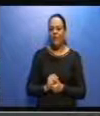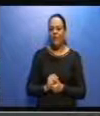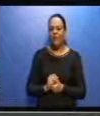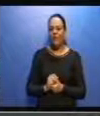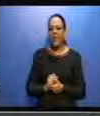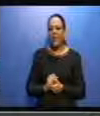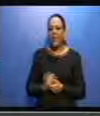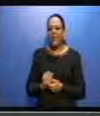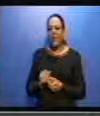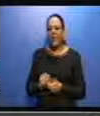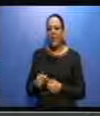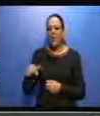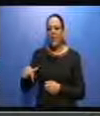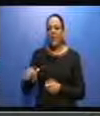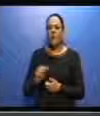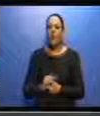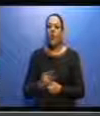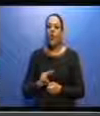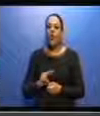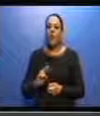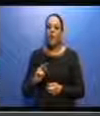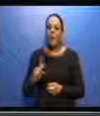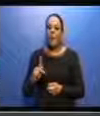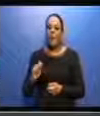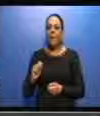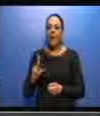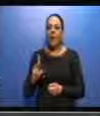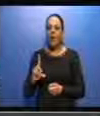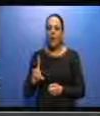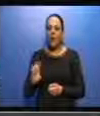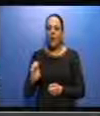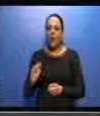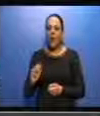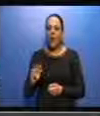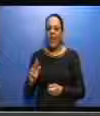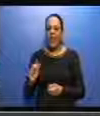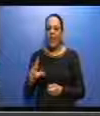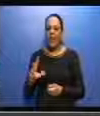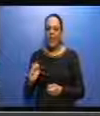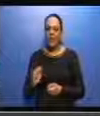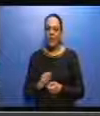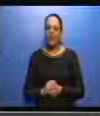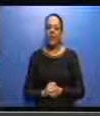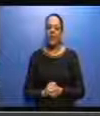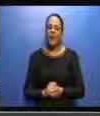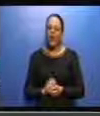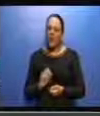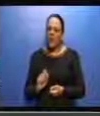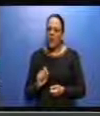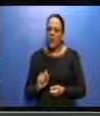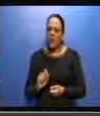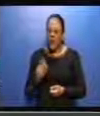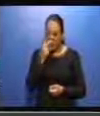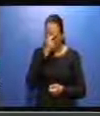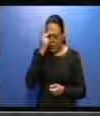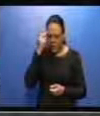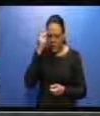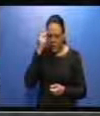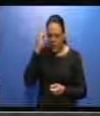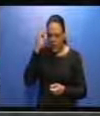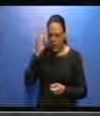pau-de-arara e é enquanto a gente vai falar o êxodo rural importante a gente falar né das